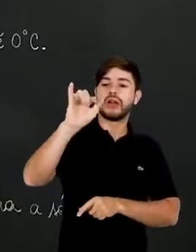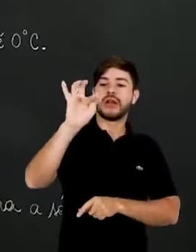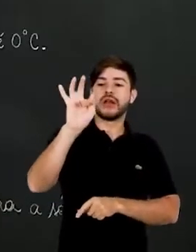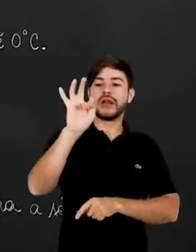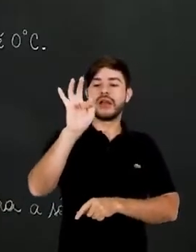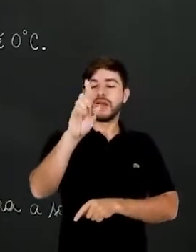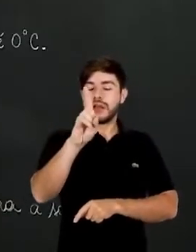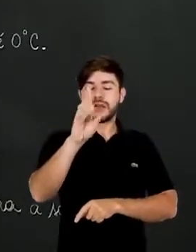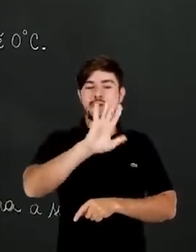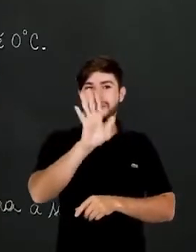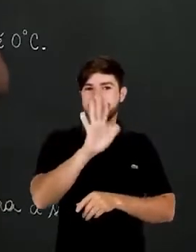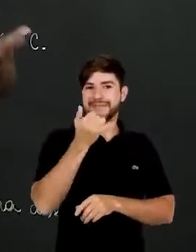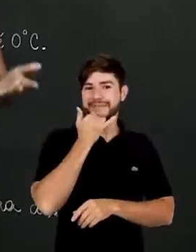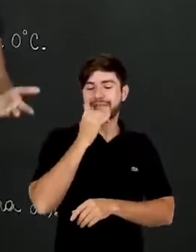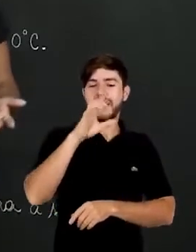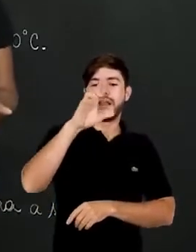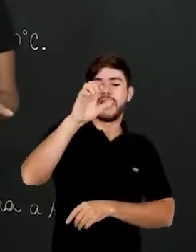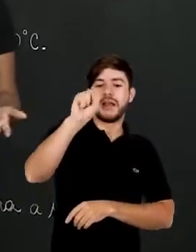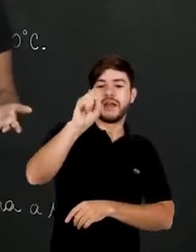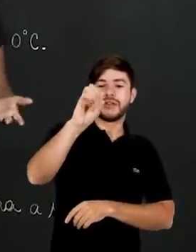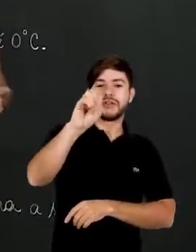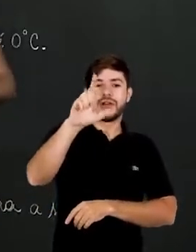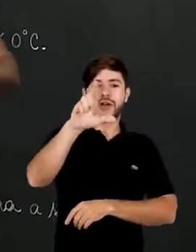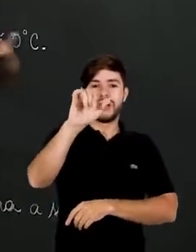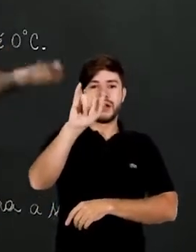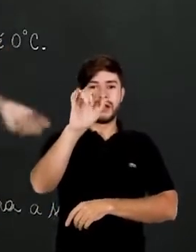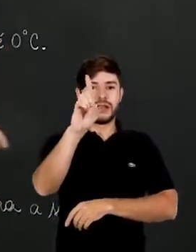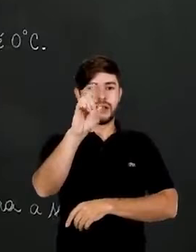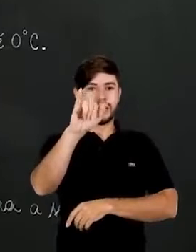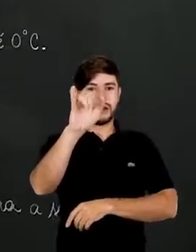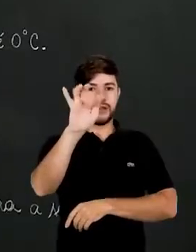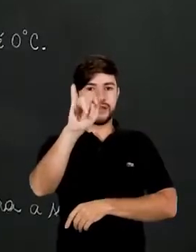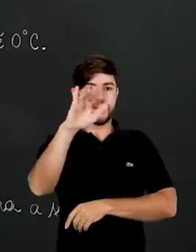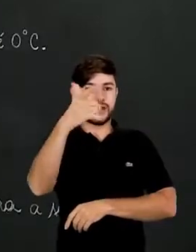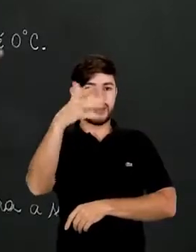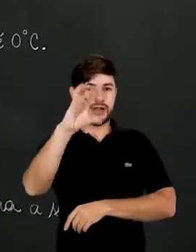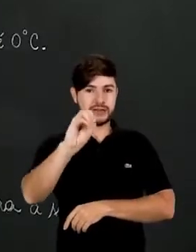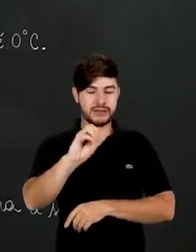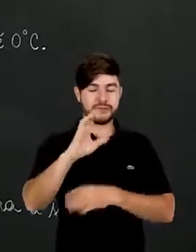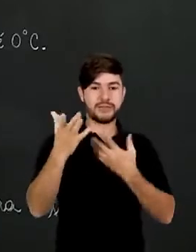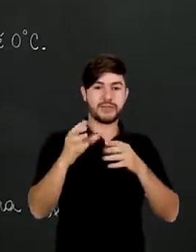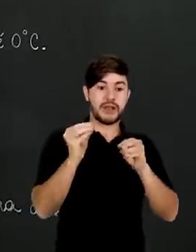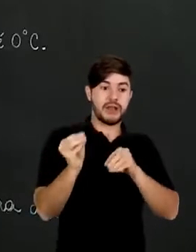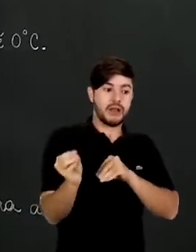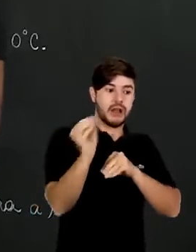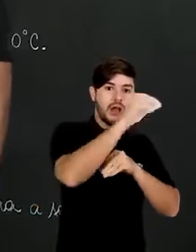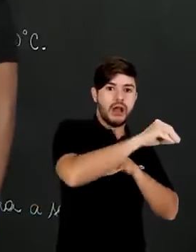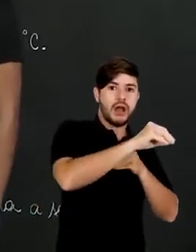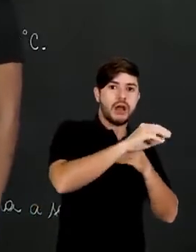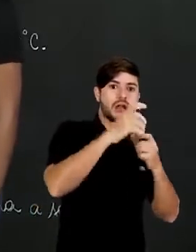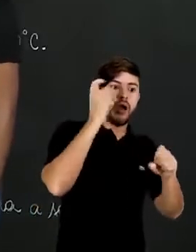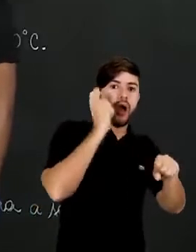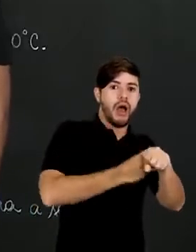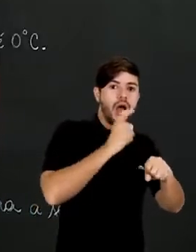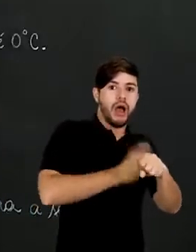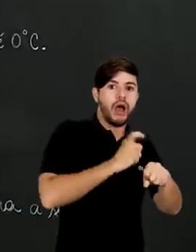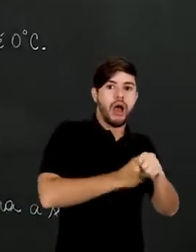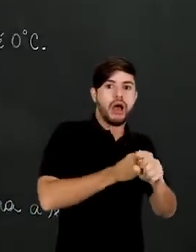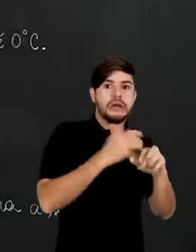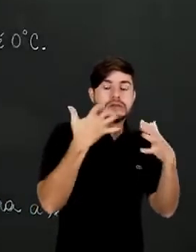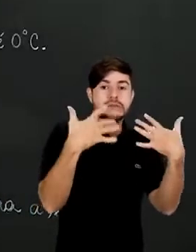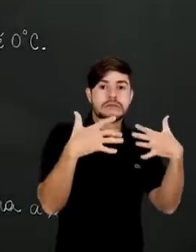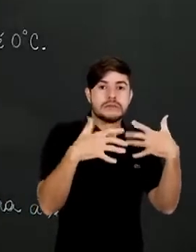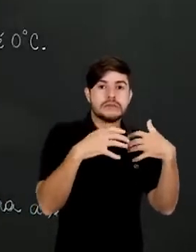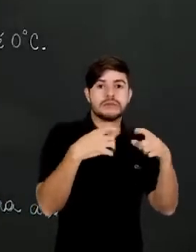Formação de gelo no congelador, de gelo até mesmo em ambientes, formação de neve. Eu tenho então do